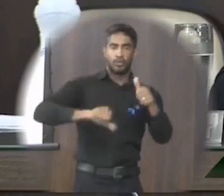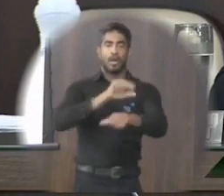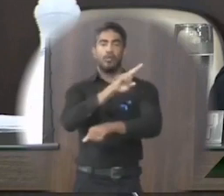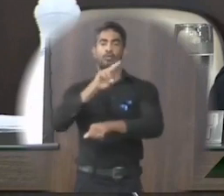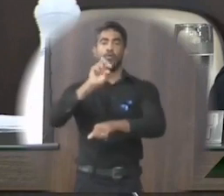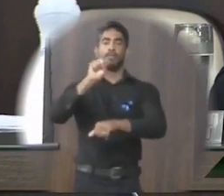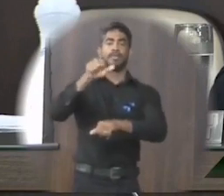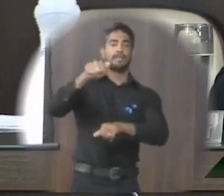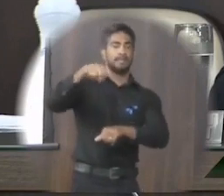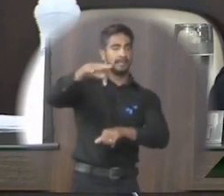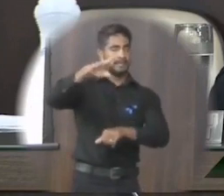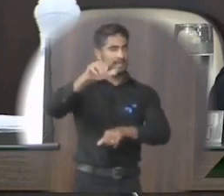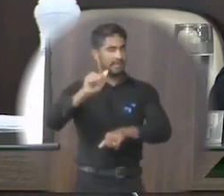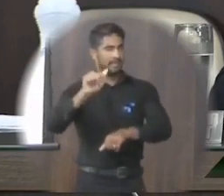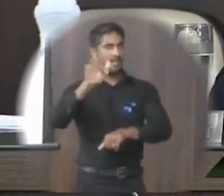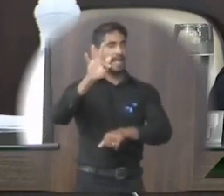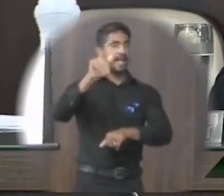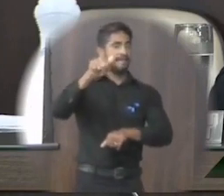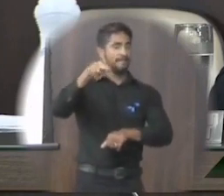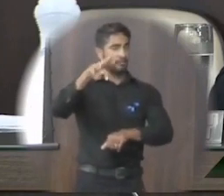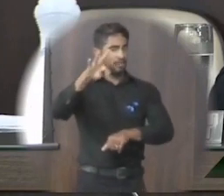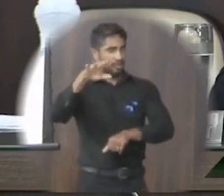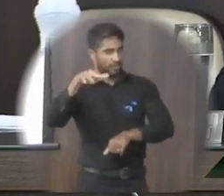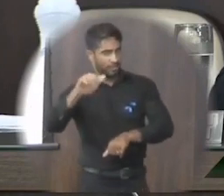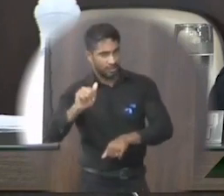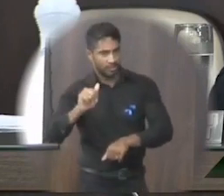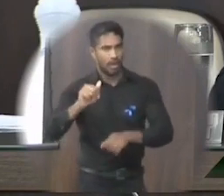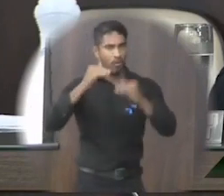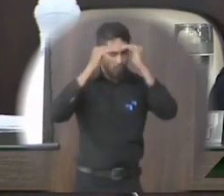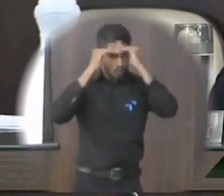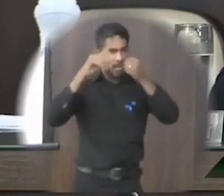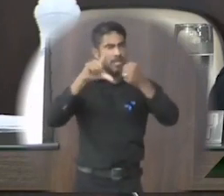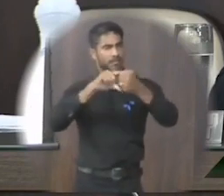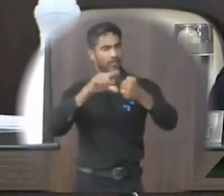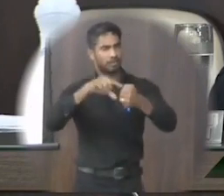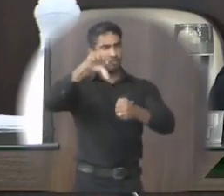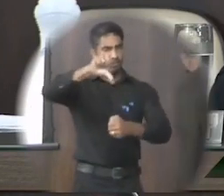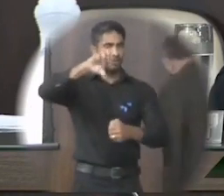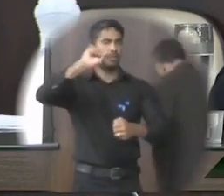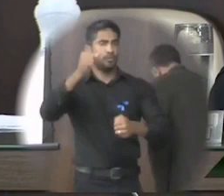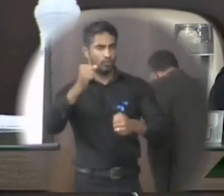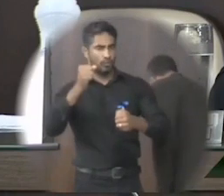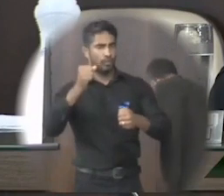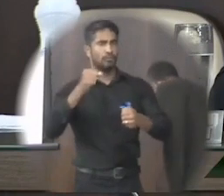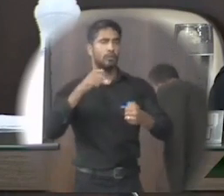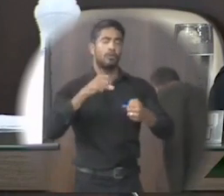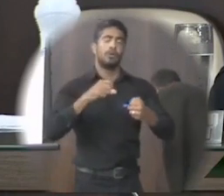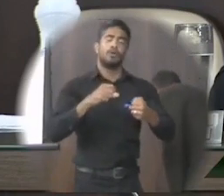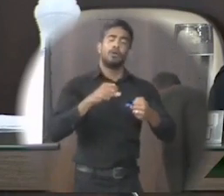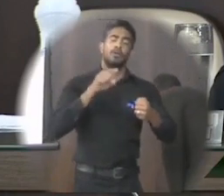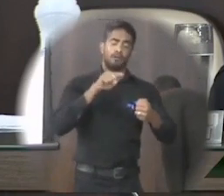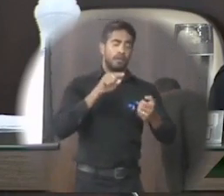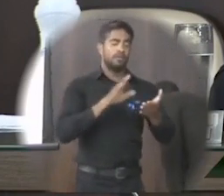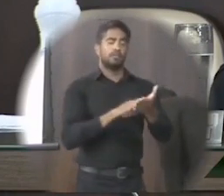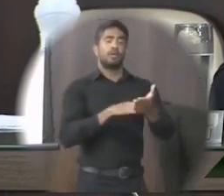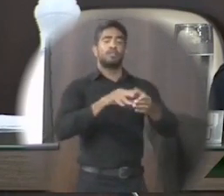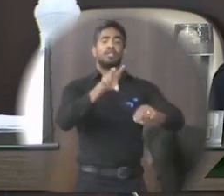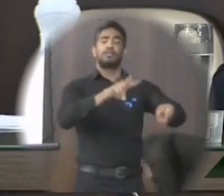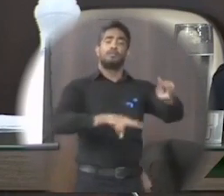Santa Faustina. Em atendimento ao artigo 98 do regimento interno desta casa, veio o projeto para